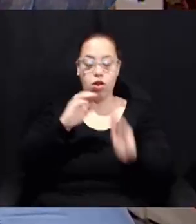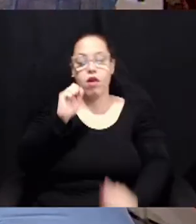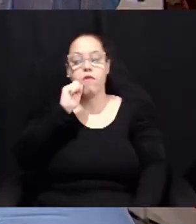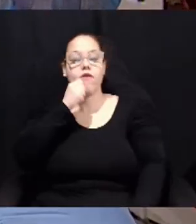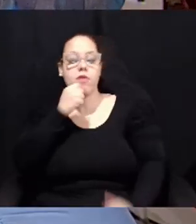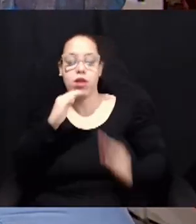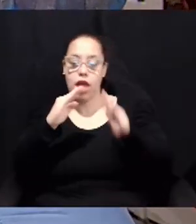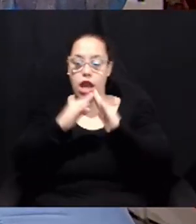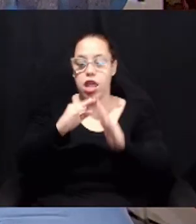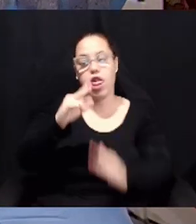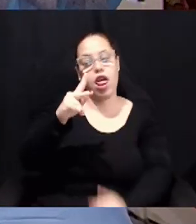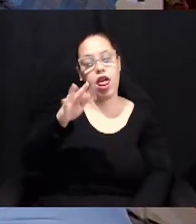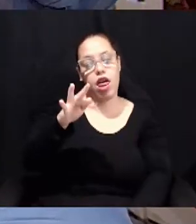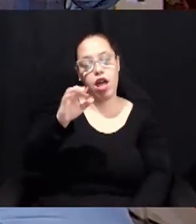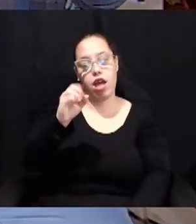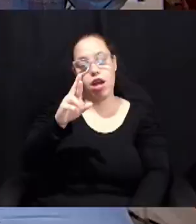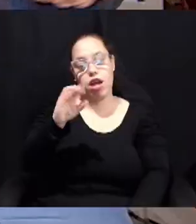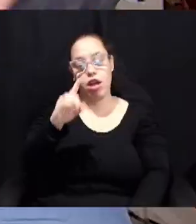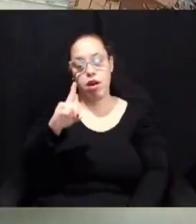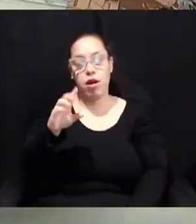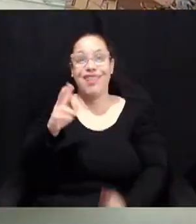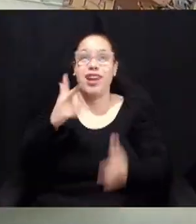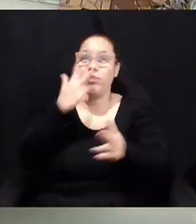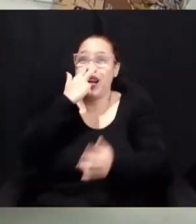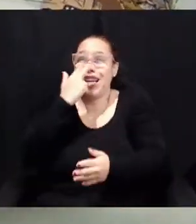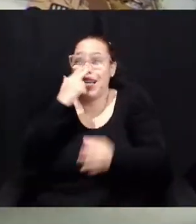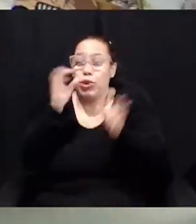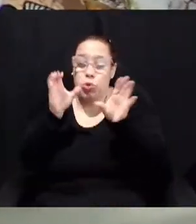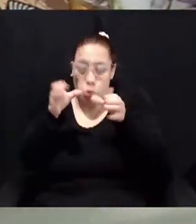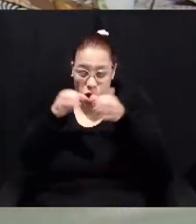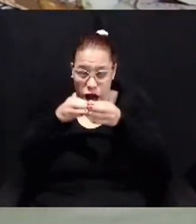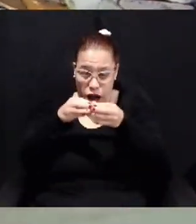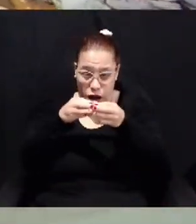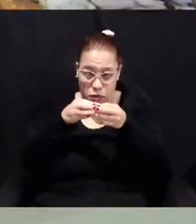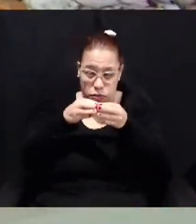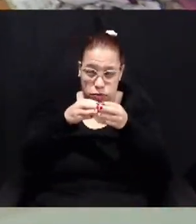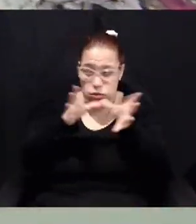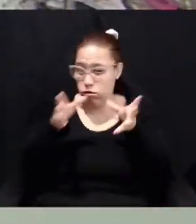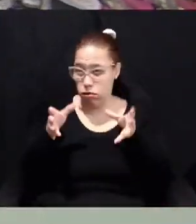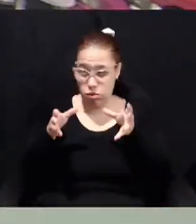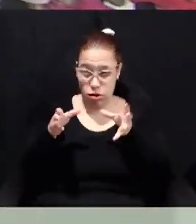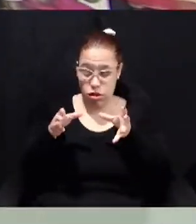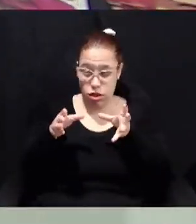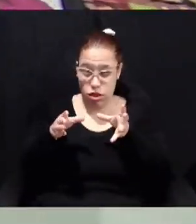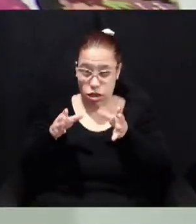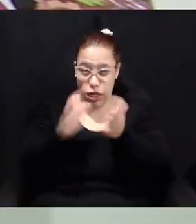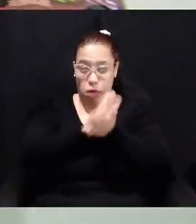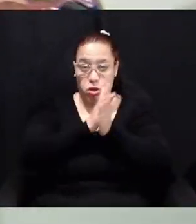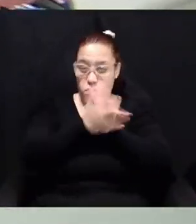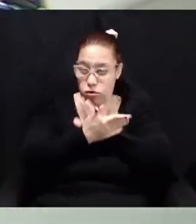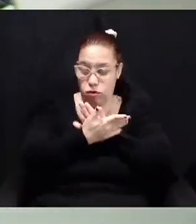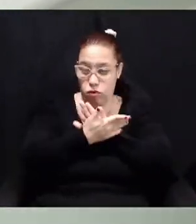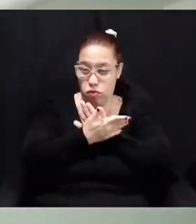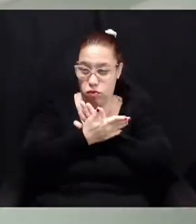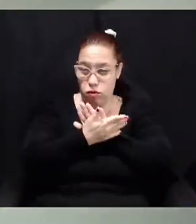campo de concentração no meio da Amazônia, e assim, não é à toa que